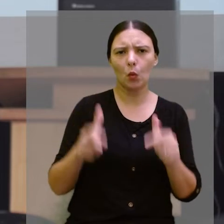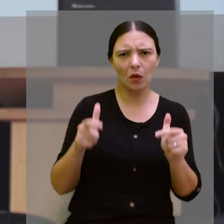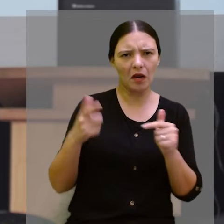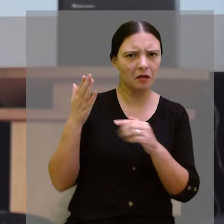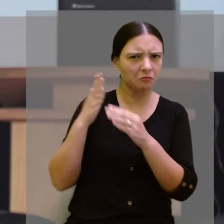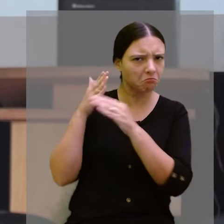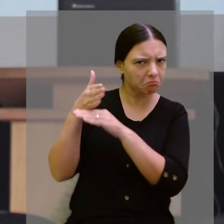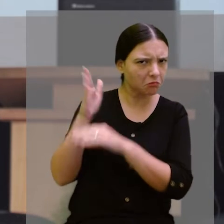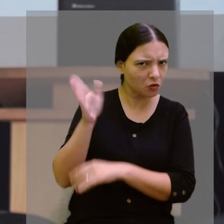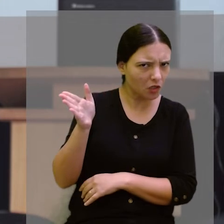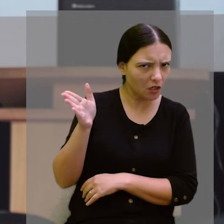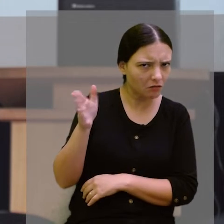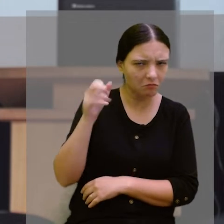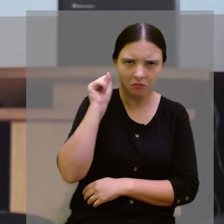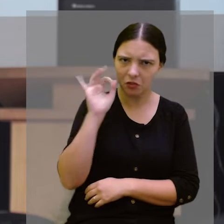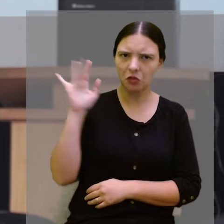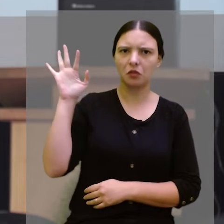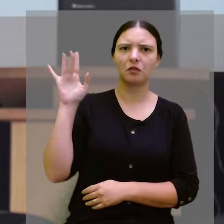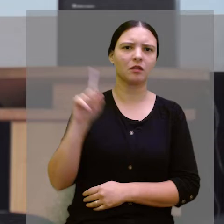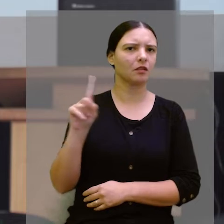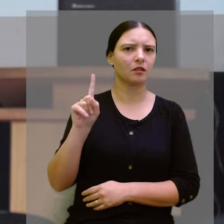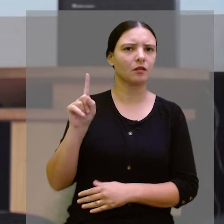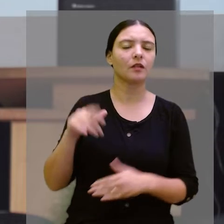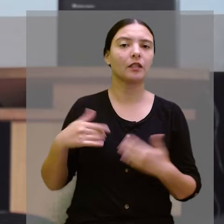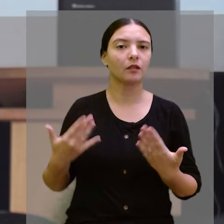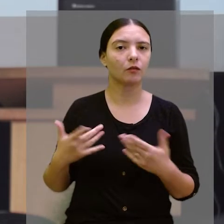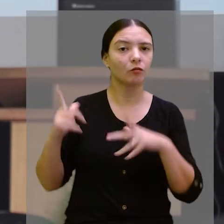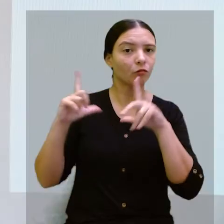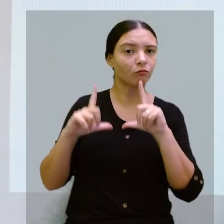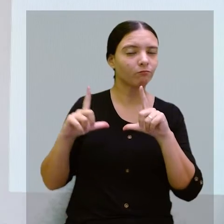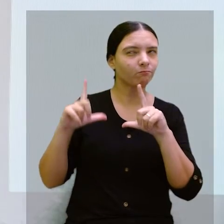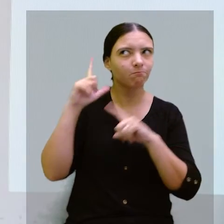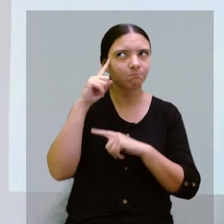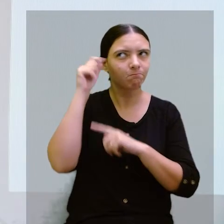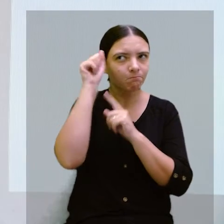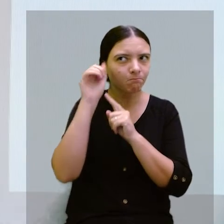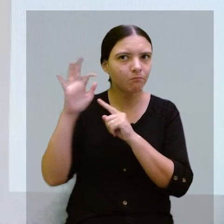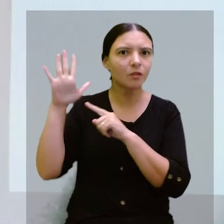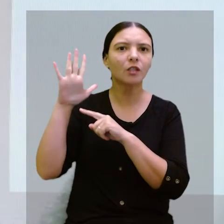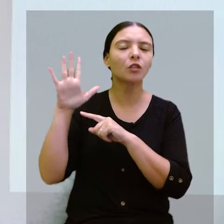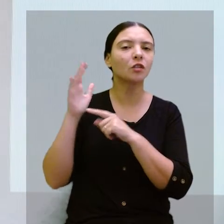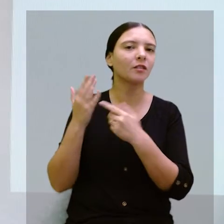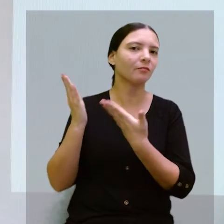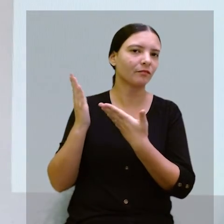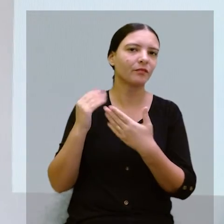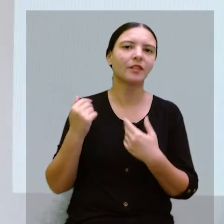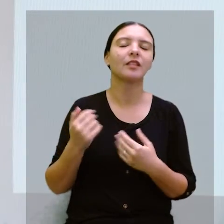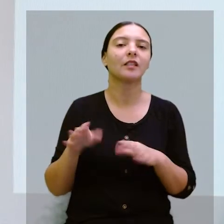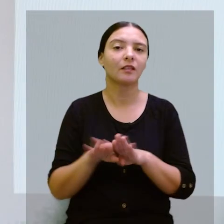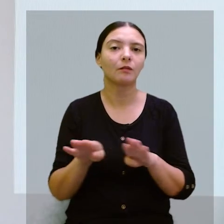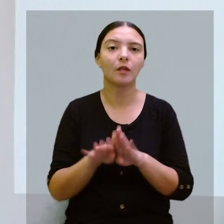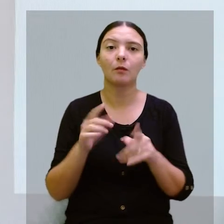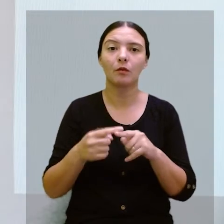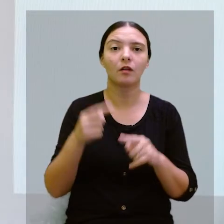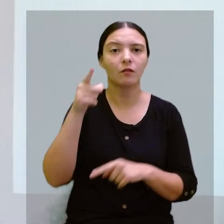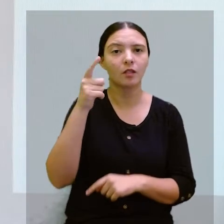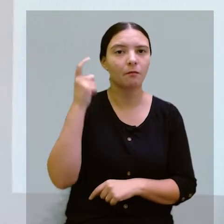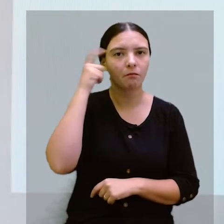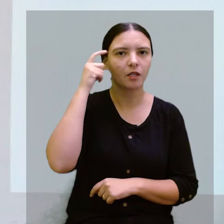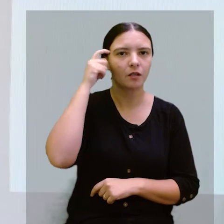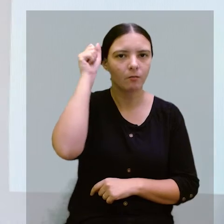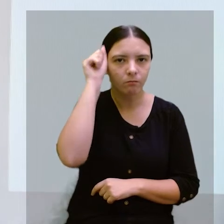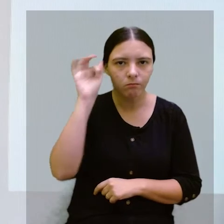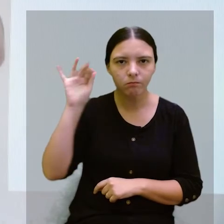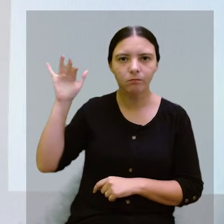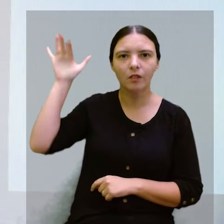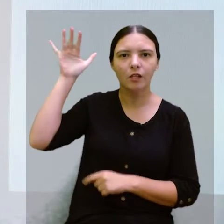cidade? Imagino que não. Então, a primeira imagem que você tem dessa cidade talvez seja isso. Isso constrói para o seu imaginário uma imagem